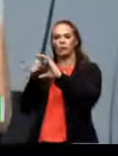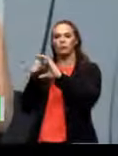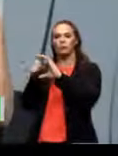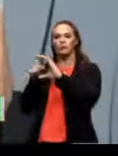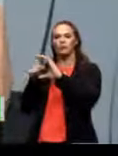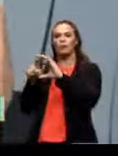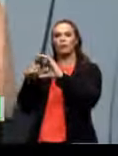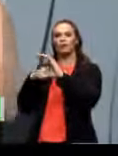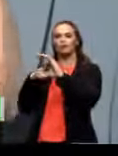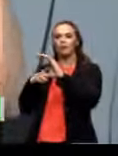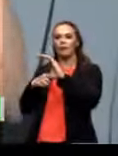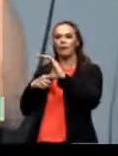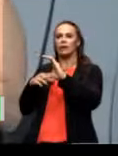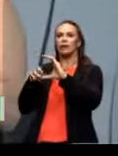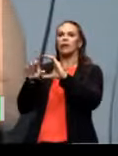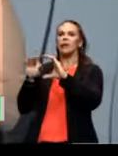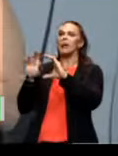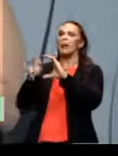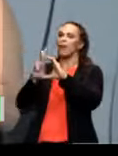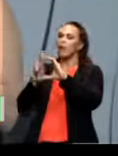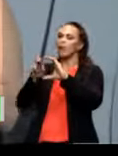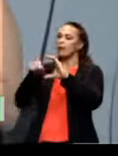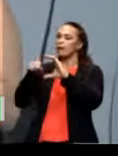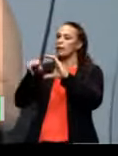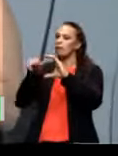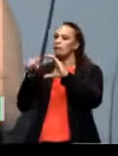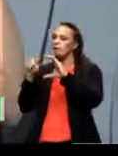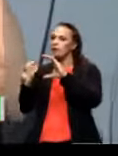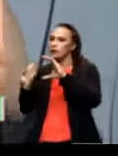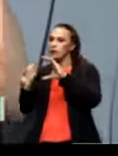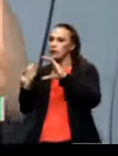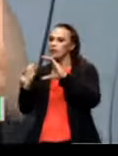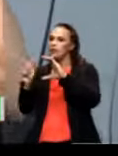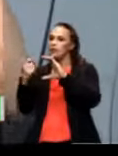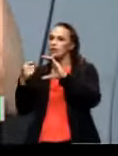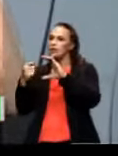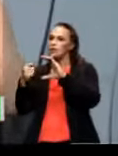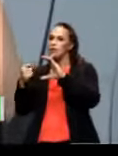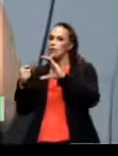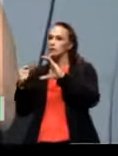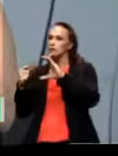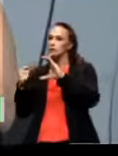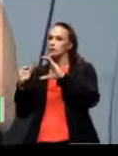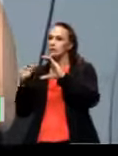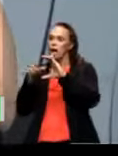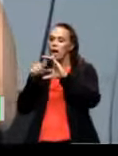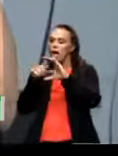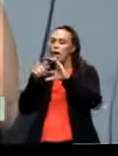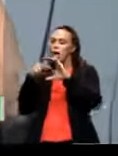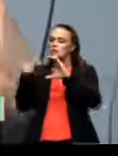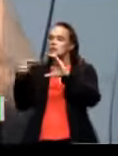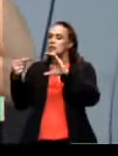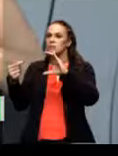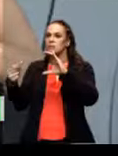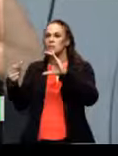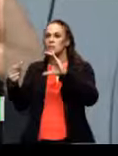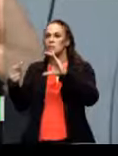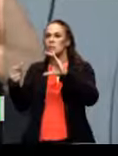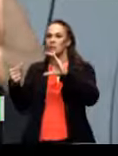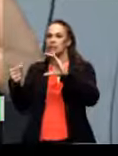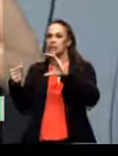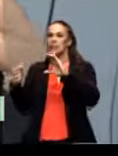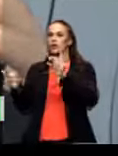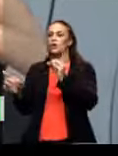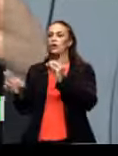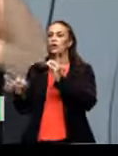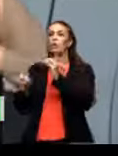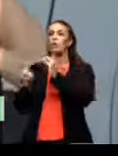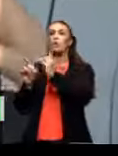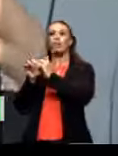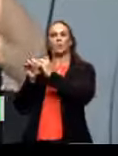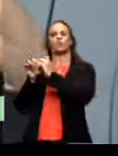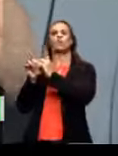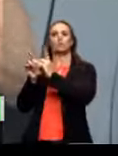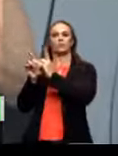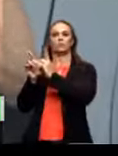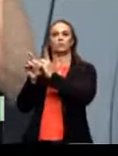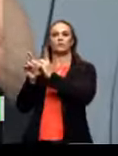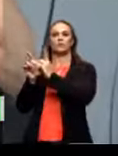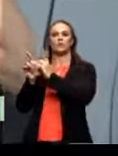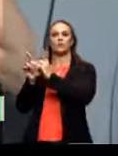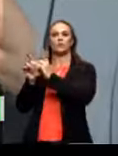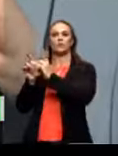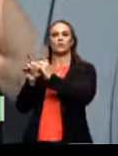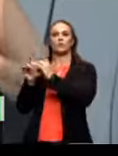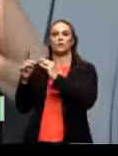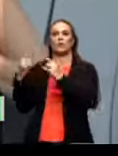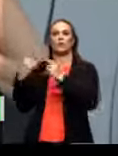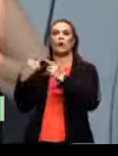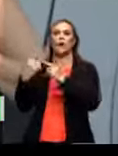ribossomo. Como na célula bacteriana, ele não vai ter que sair do núcleo, né? Porque o núcleo, né, o DNA está disperso